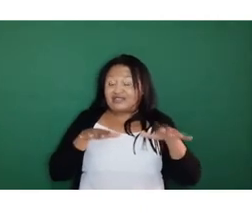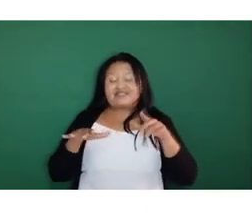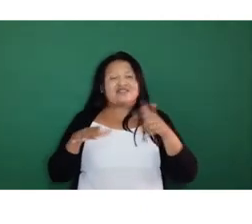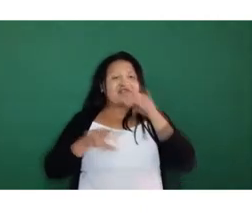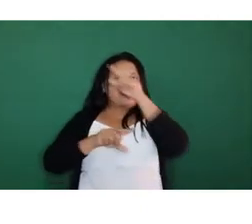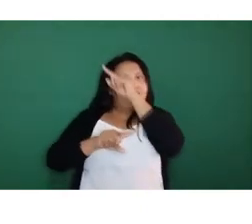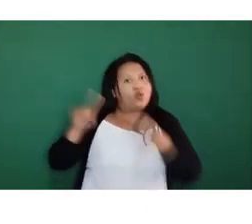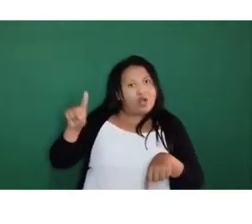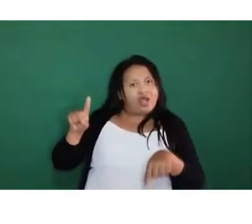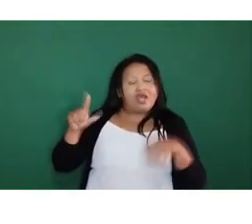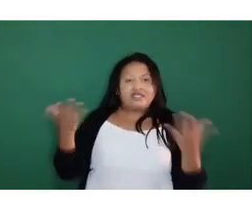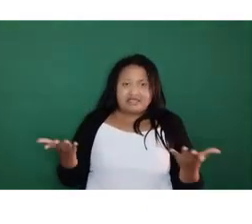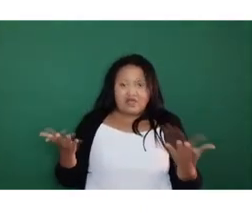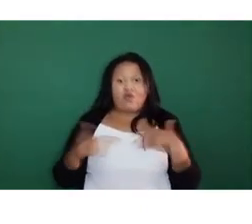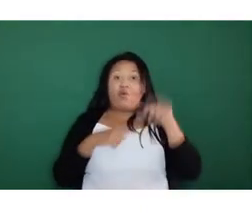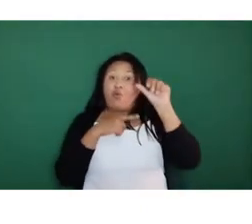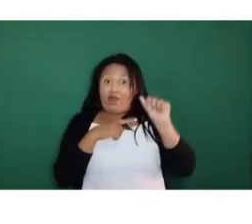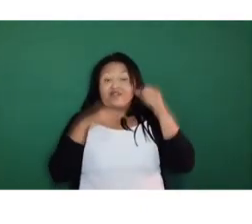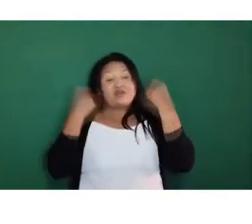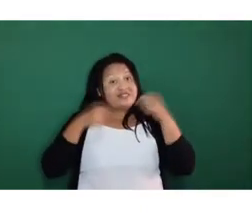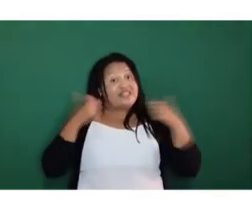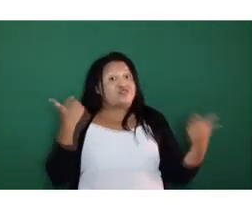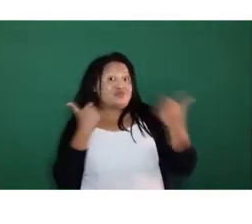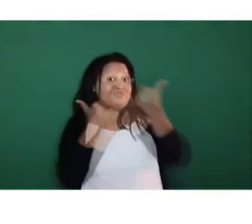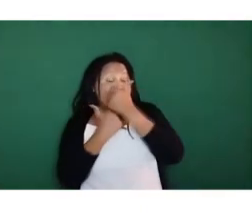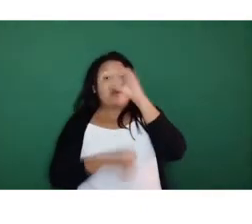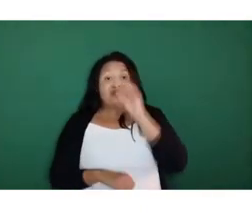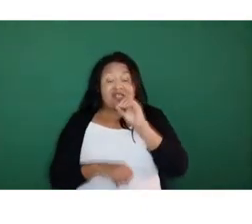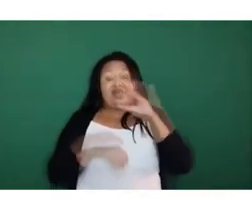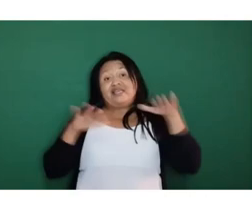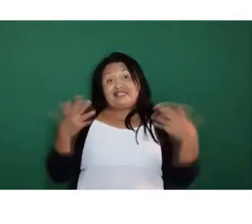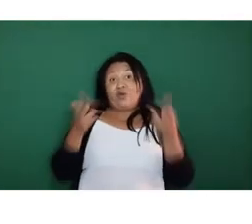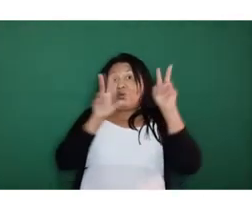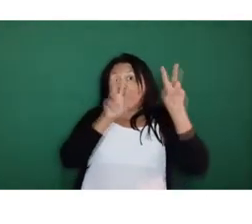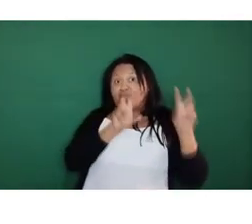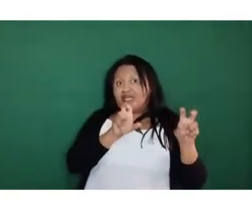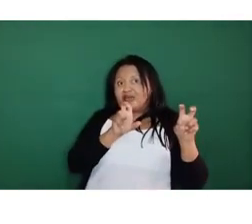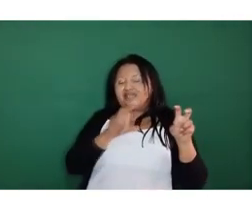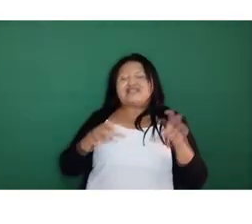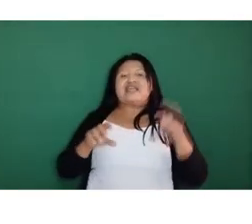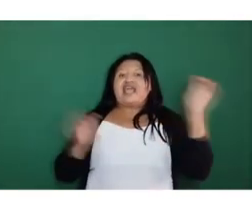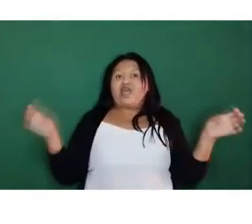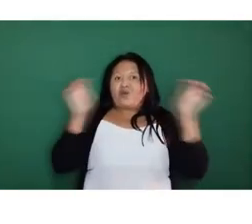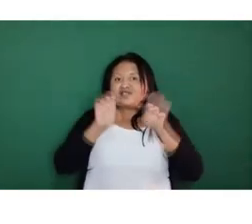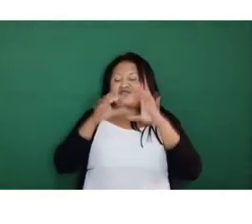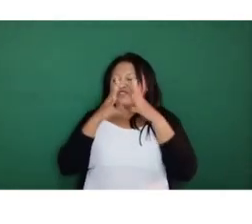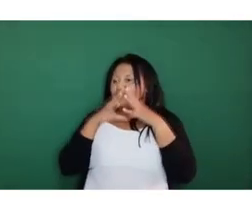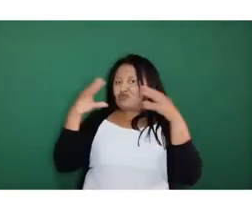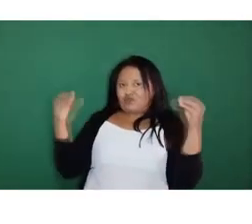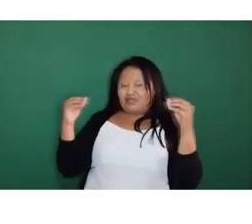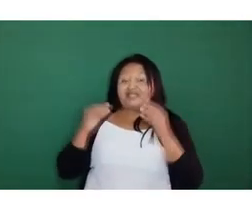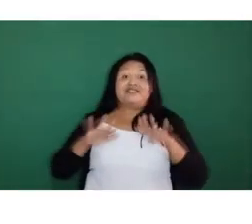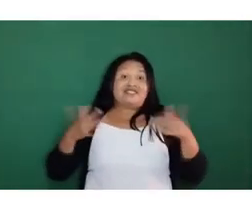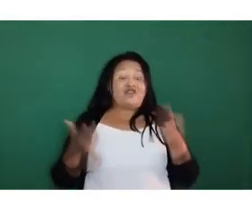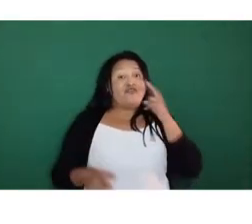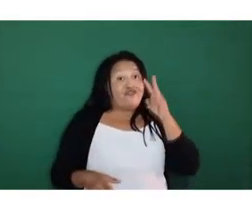logo esse a aqui eu vou ter que substituir por zero Então esse termo da equação aqui vai desaparecer então vejam